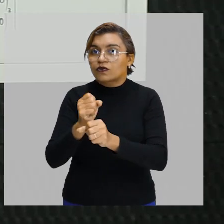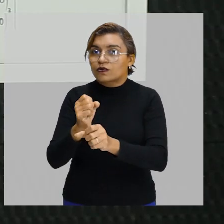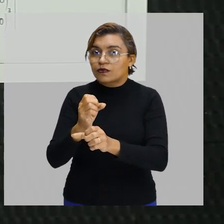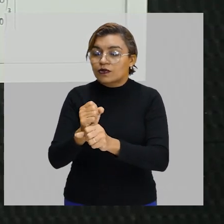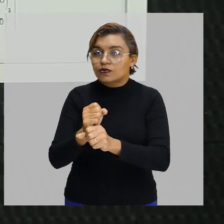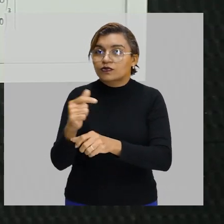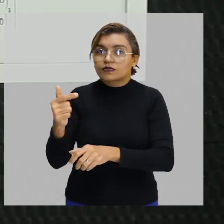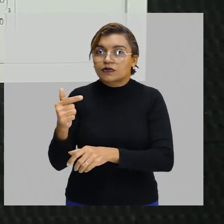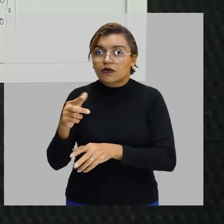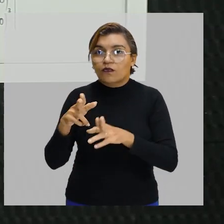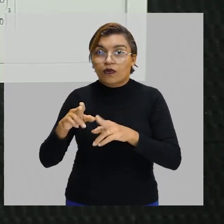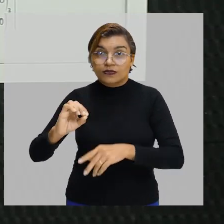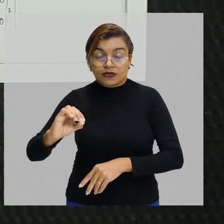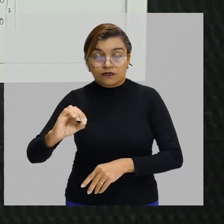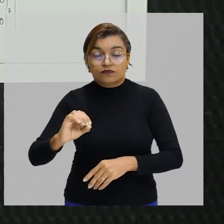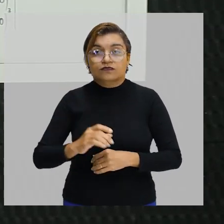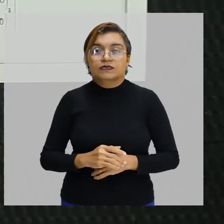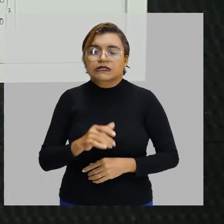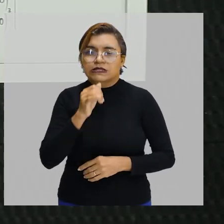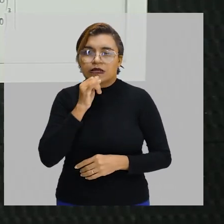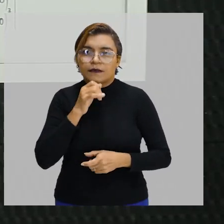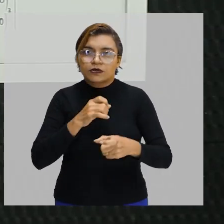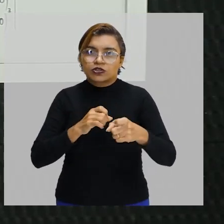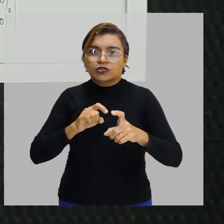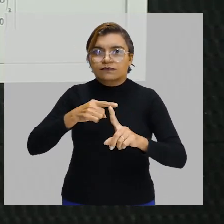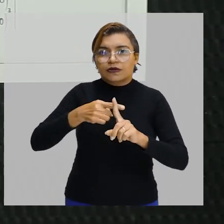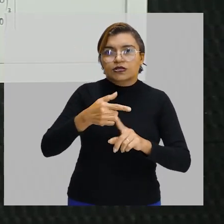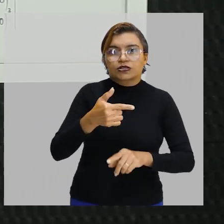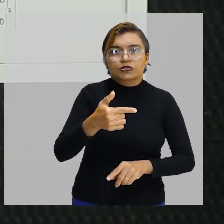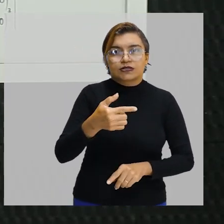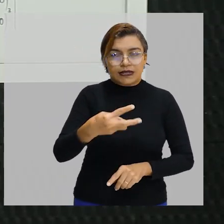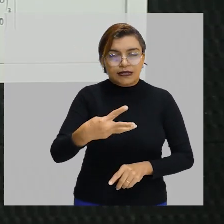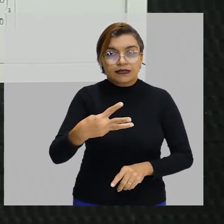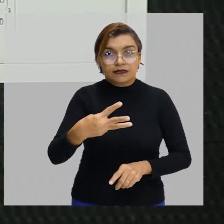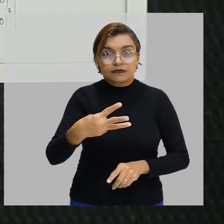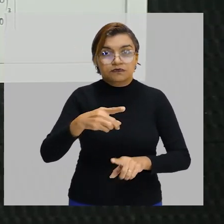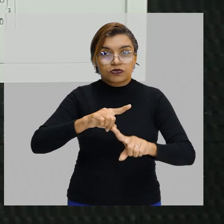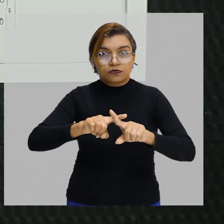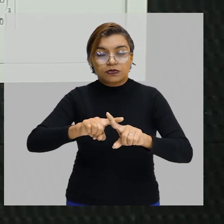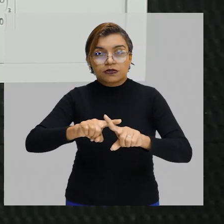x mais 3 multiplicado por x menos 1